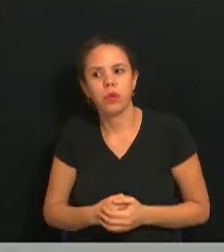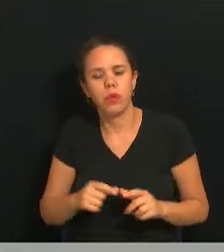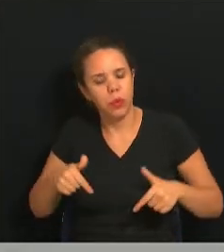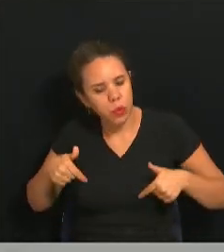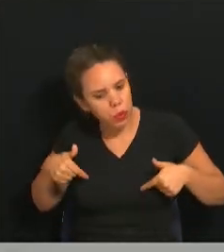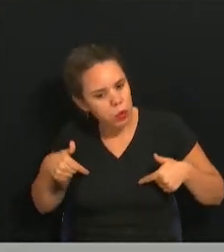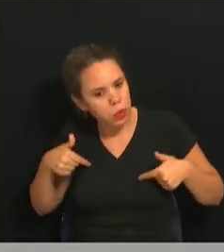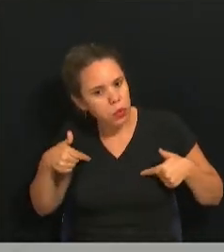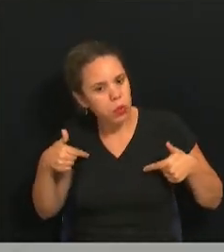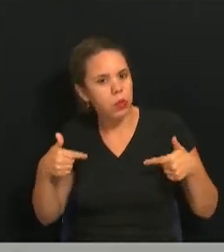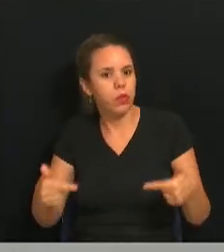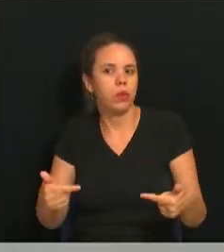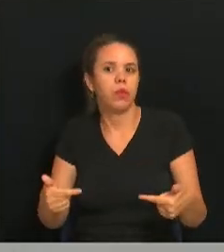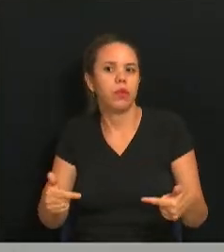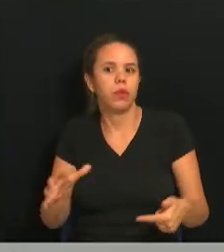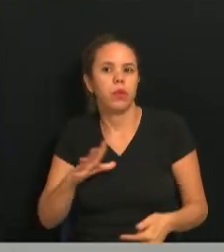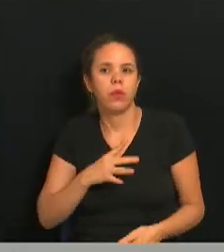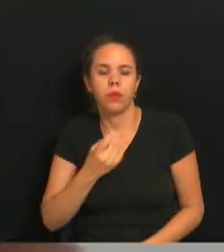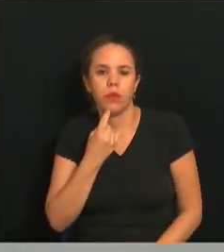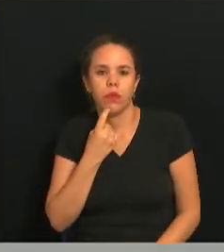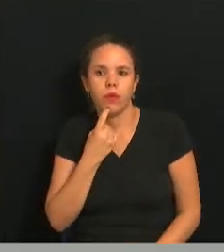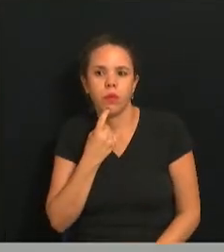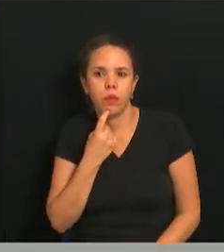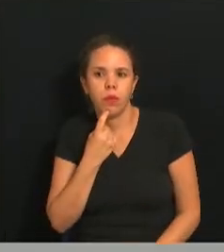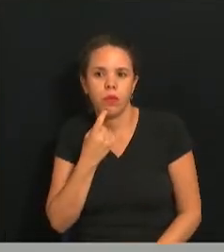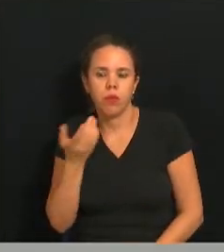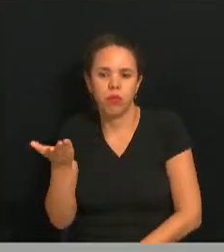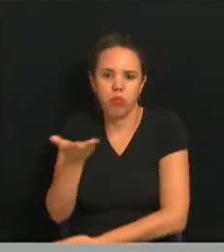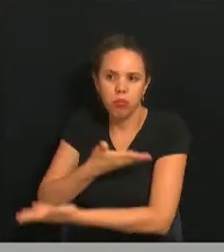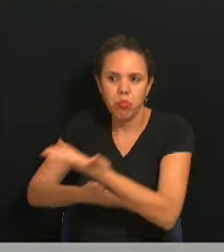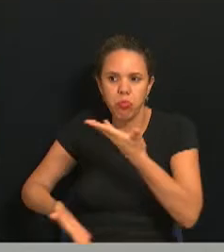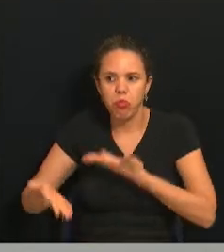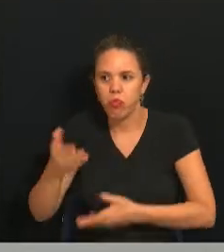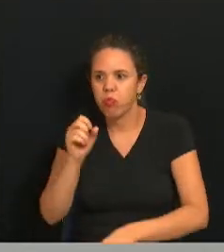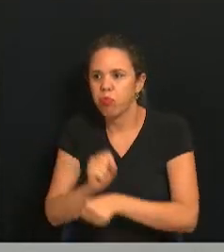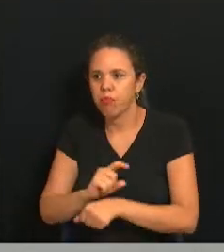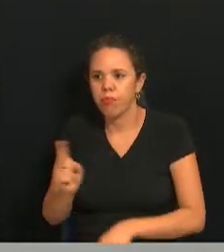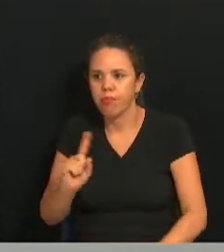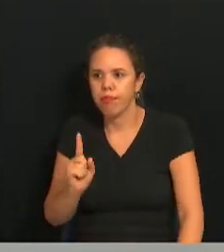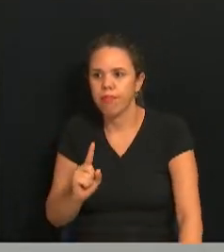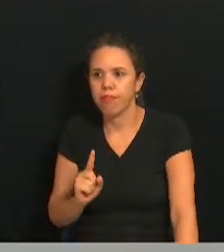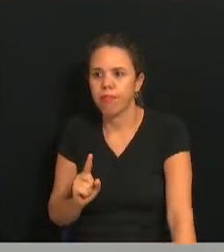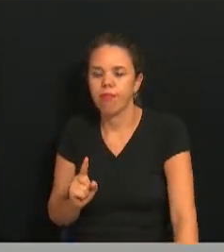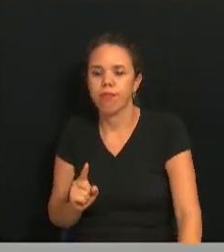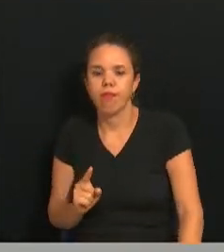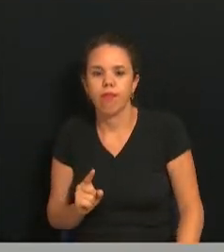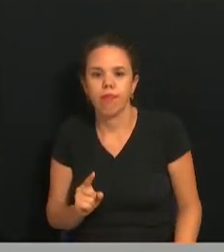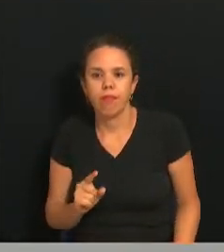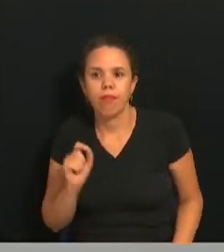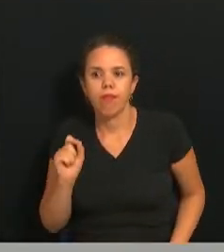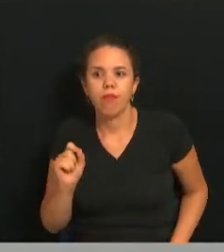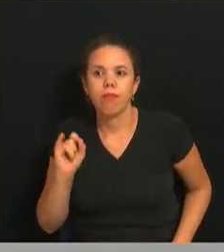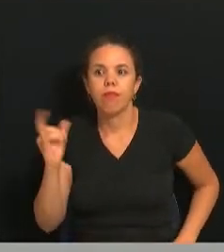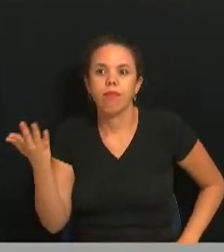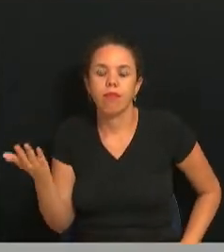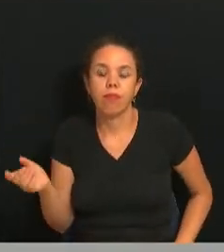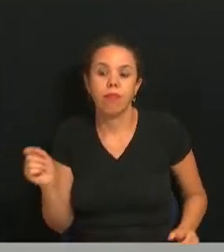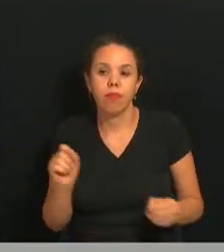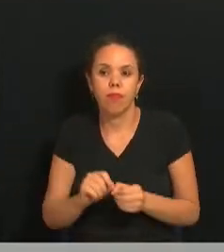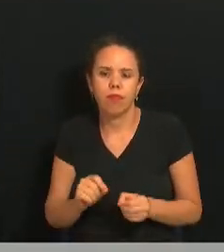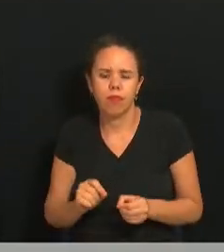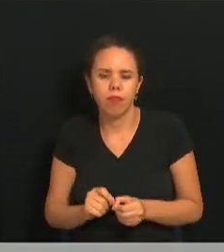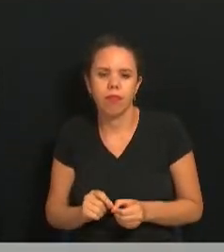nisso, e a cidade de Campinas ela é muito dinâmica, ela não para, né? Então, aquilo que se fazia, aquilo